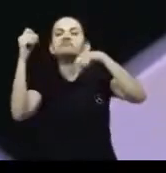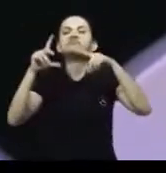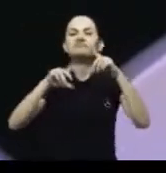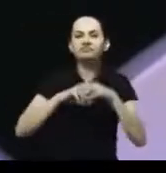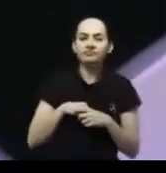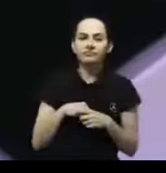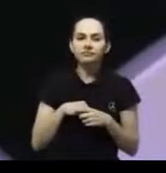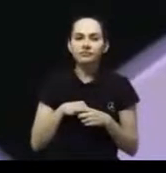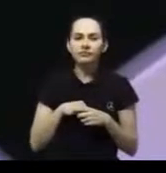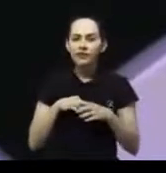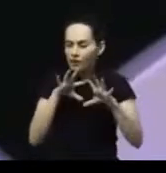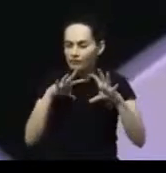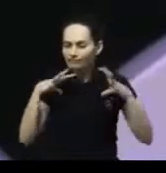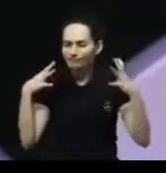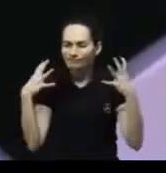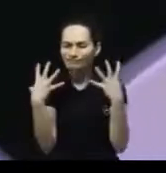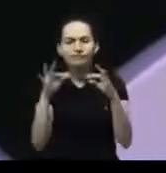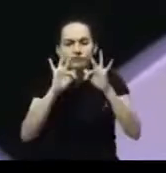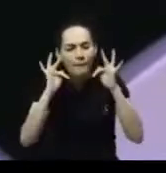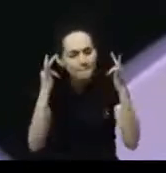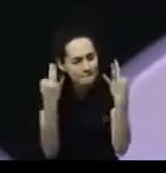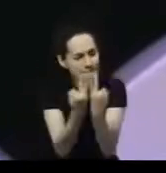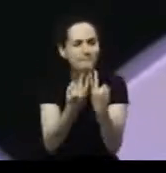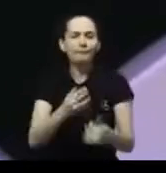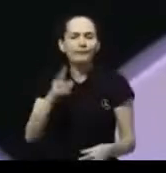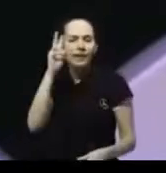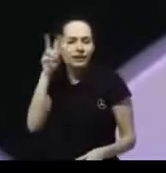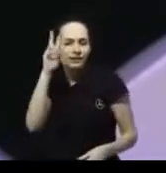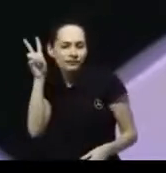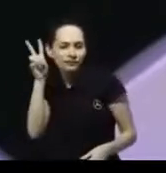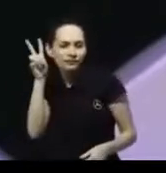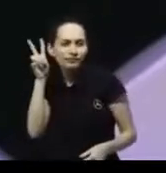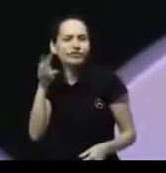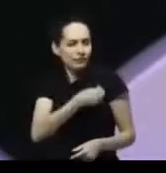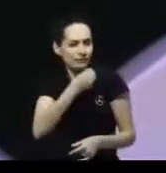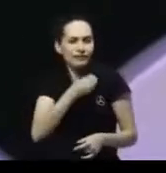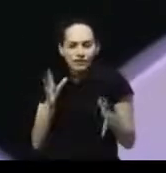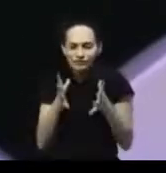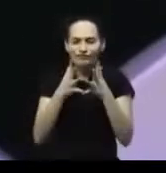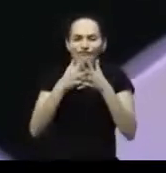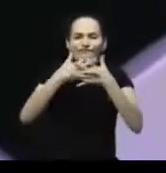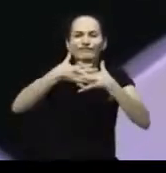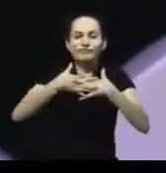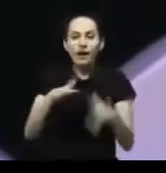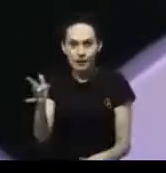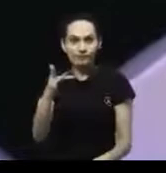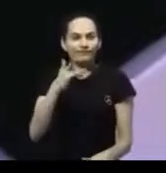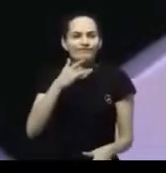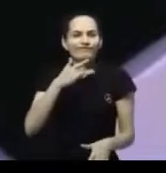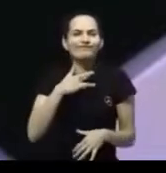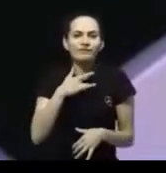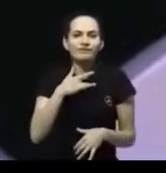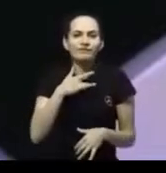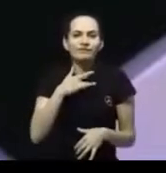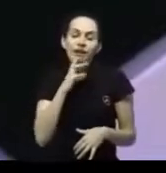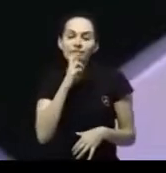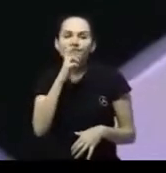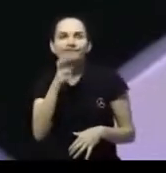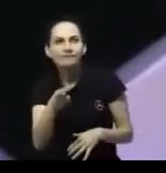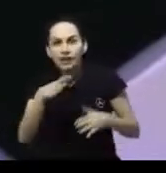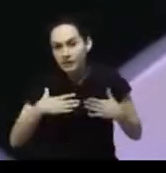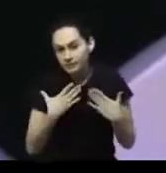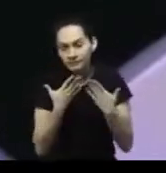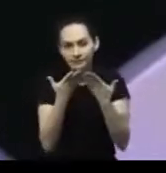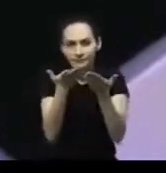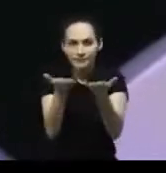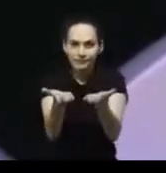Uma grande família onde histórias de vida se entrelaçam sempre compaixão por realizar e